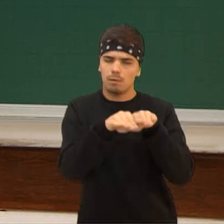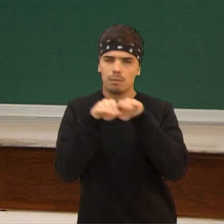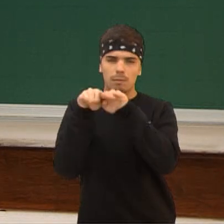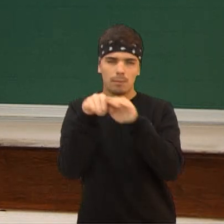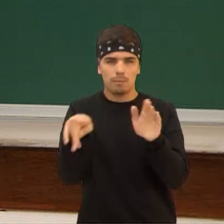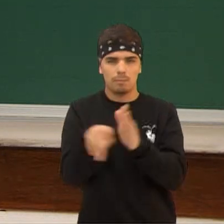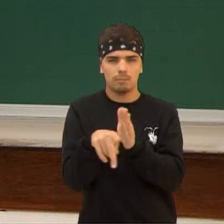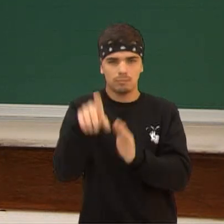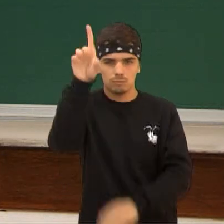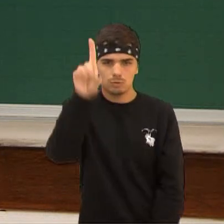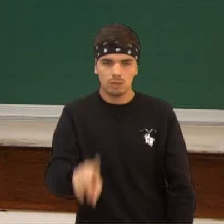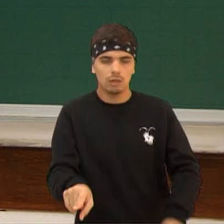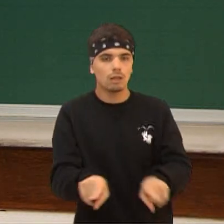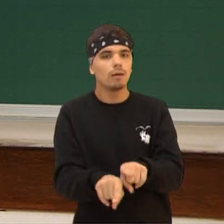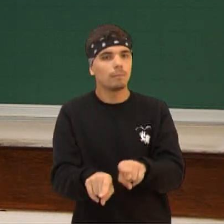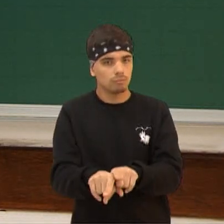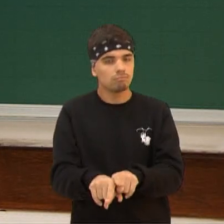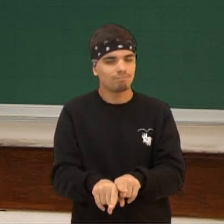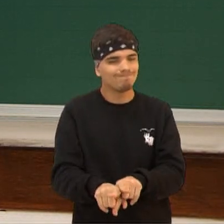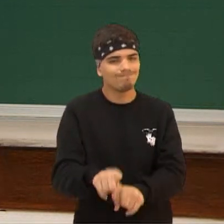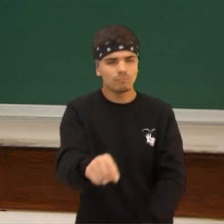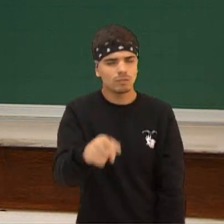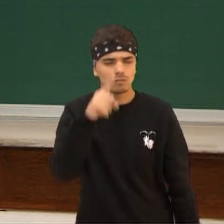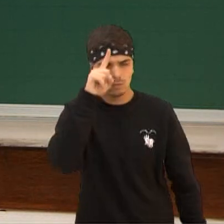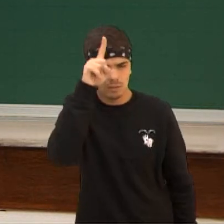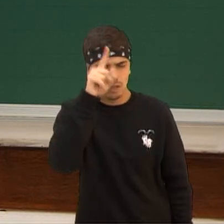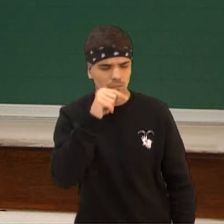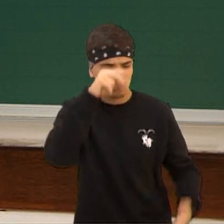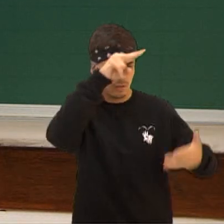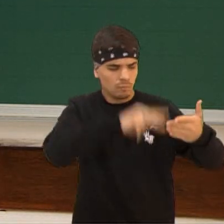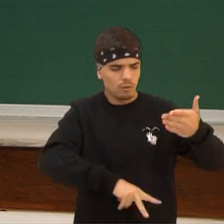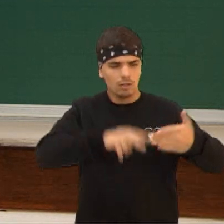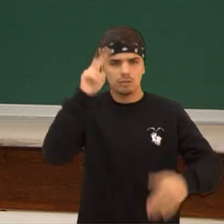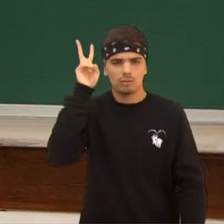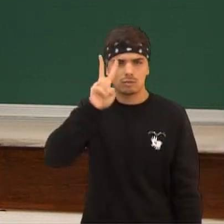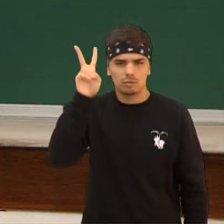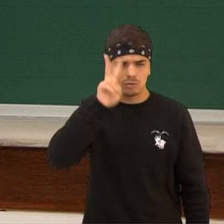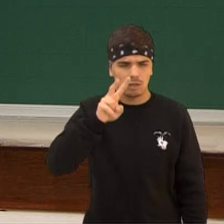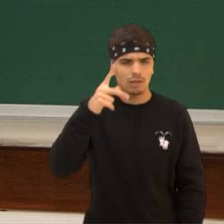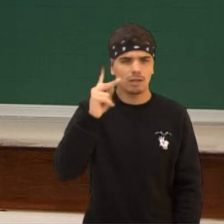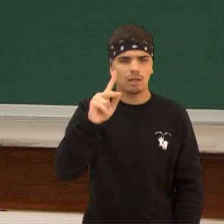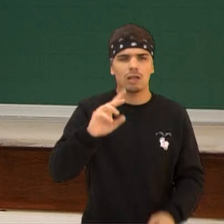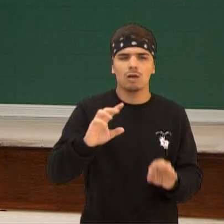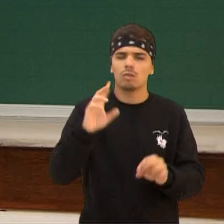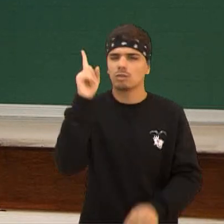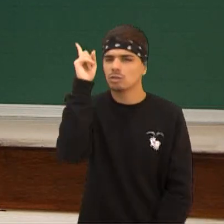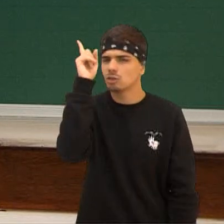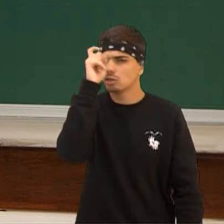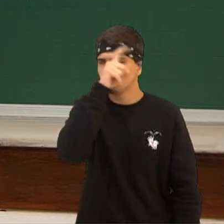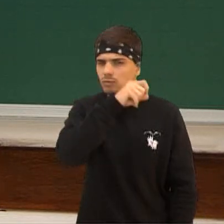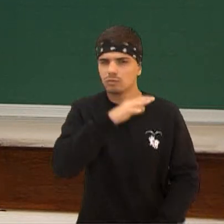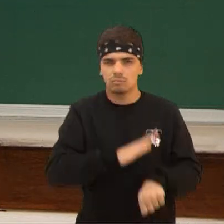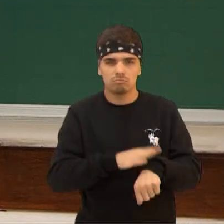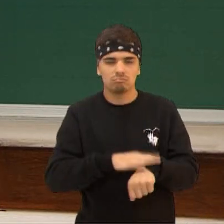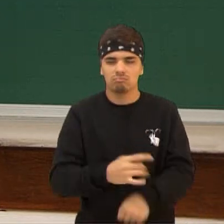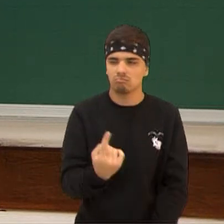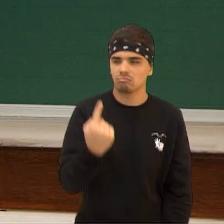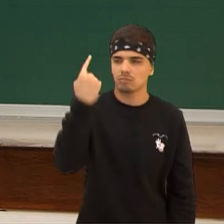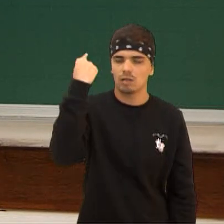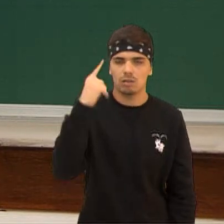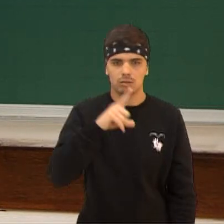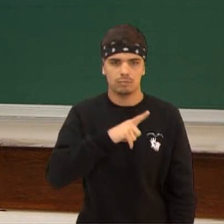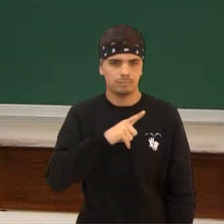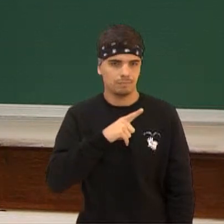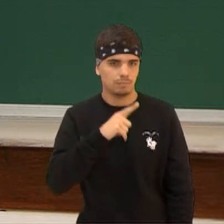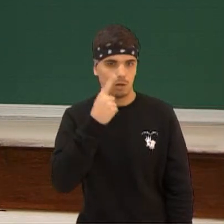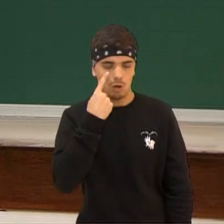direitos. Porque era, gente, vocês não têm ideia, se vocês forem ler a história dele, o quanto era difícil nessa época. Terem